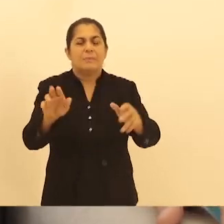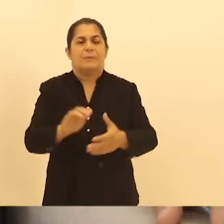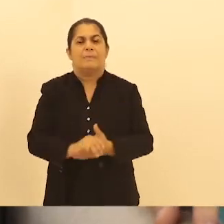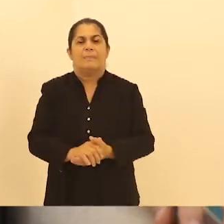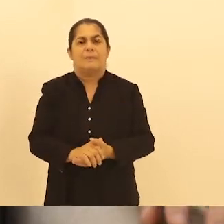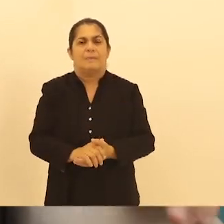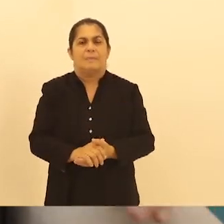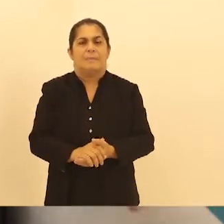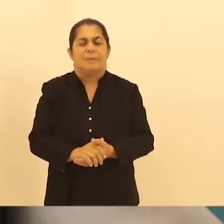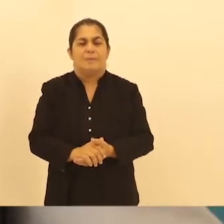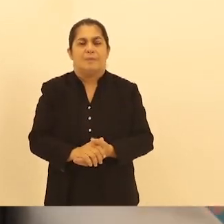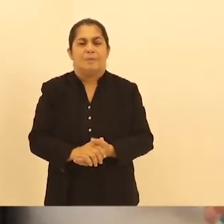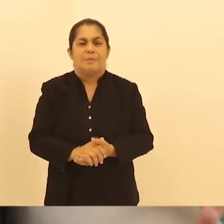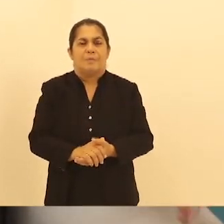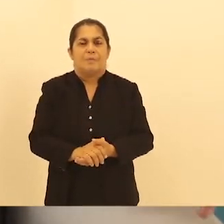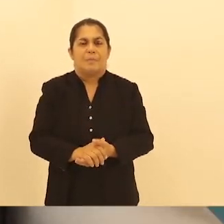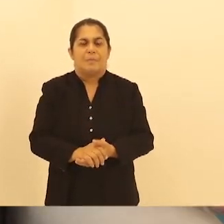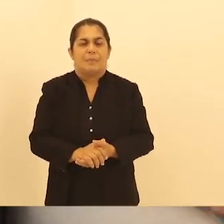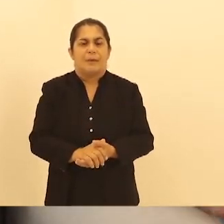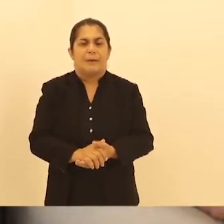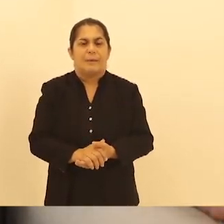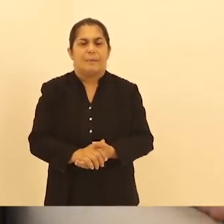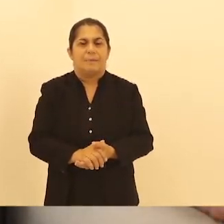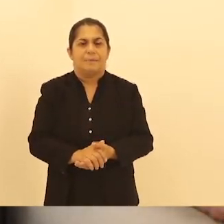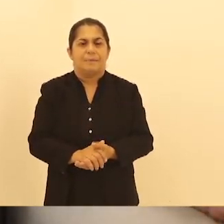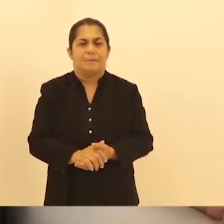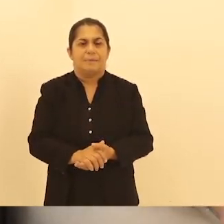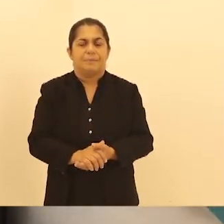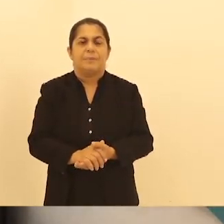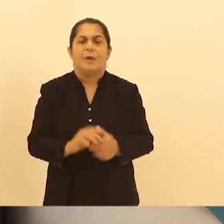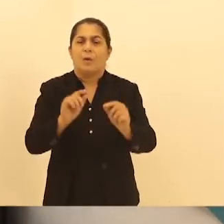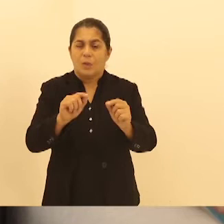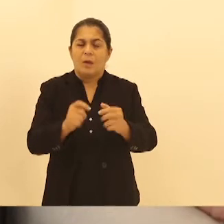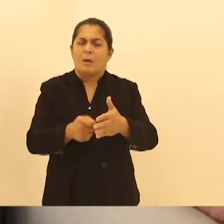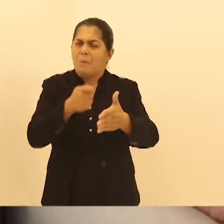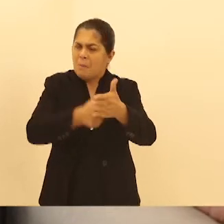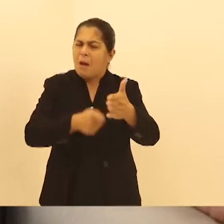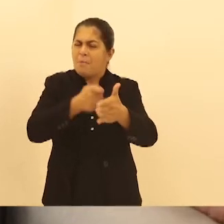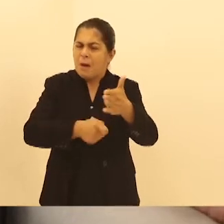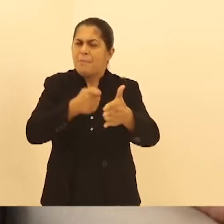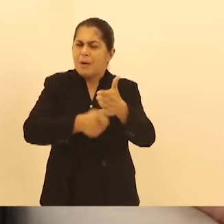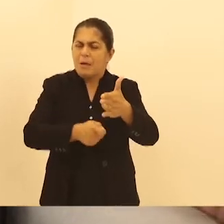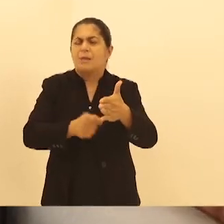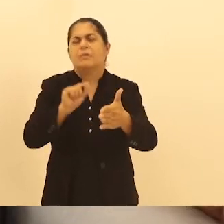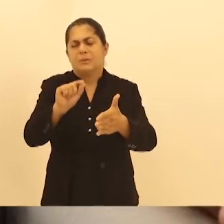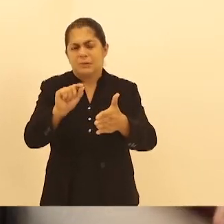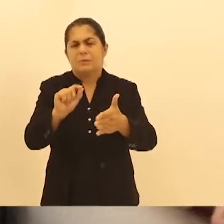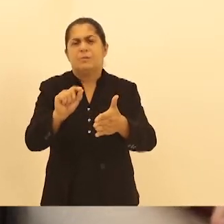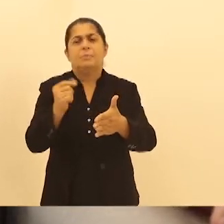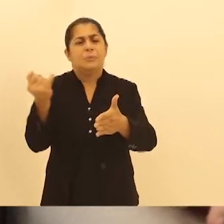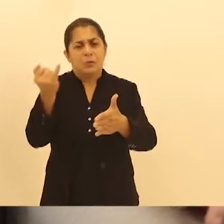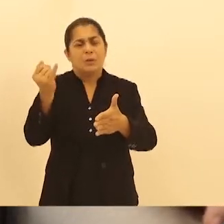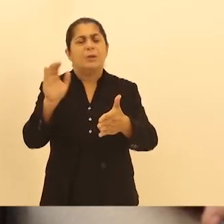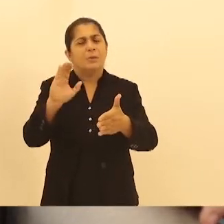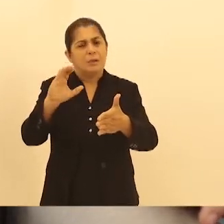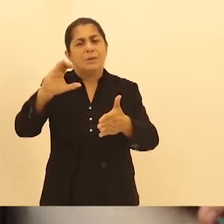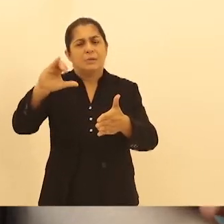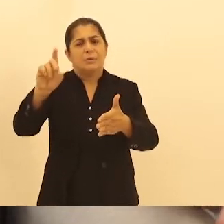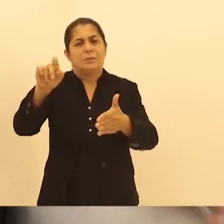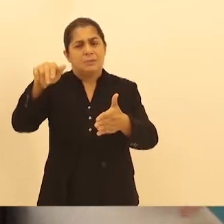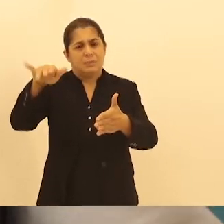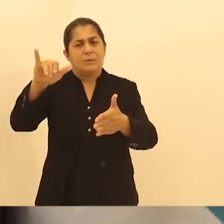também se presta não somente a cobrar mais ela